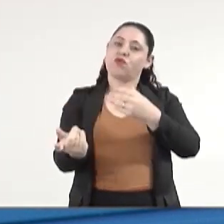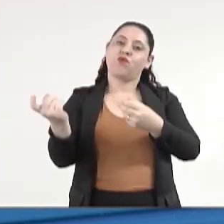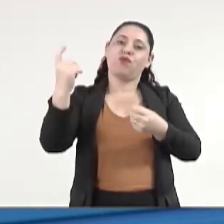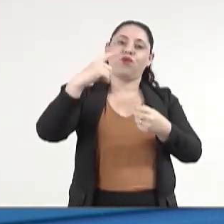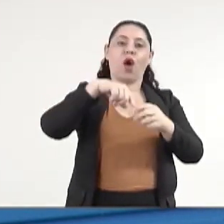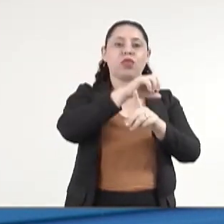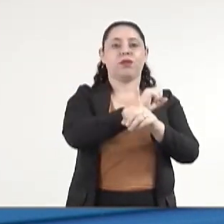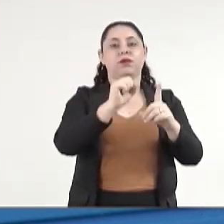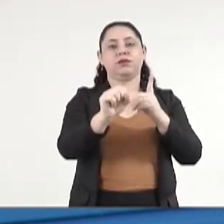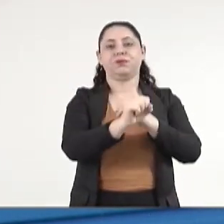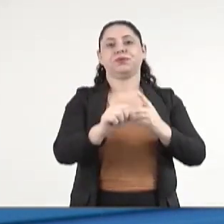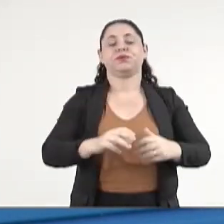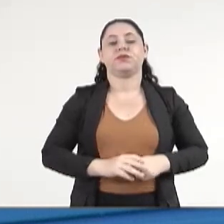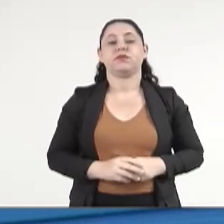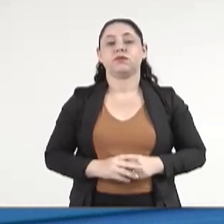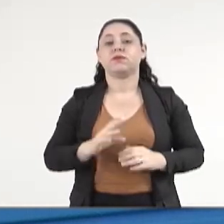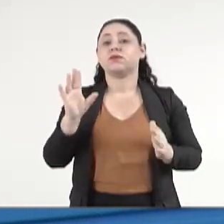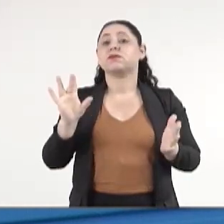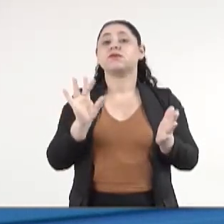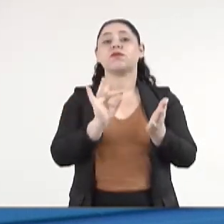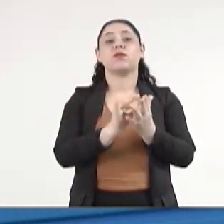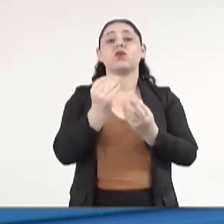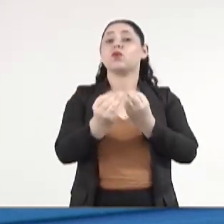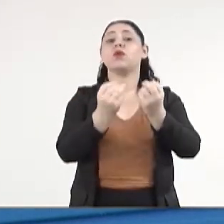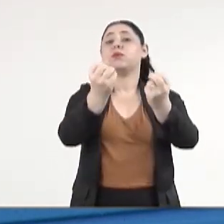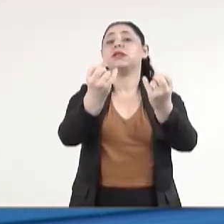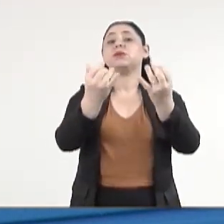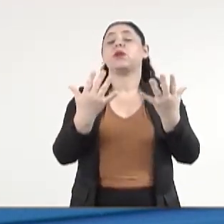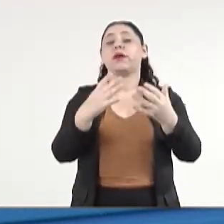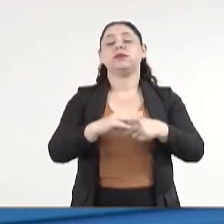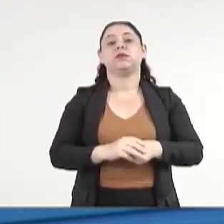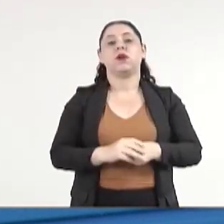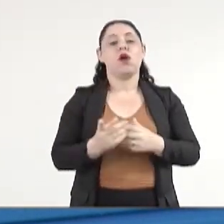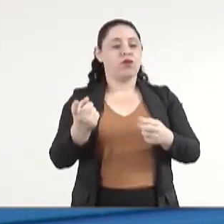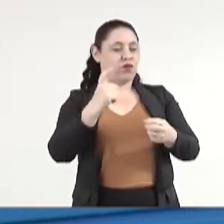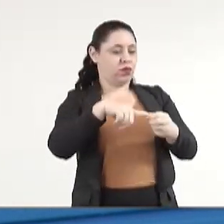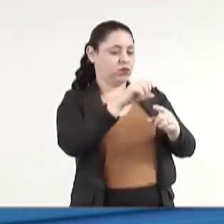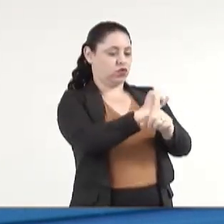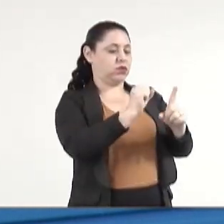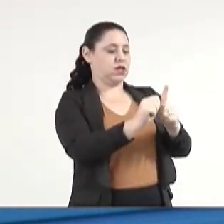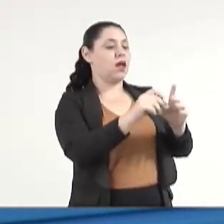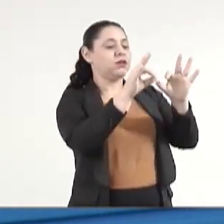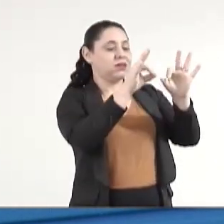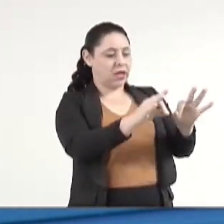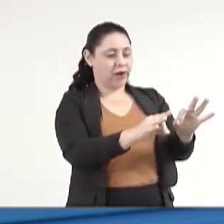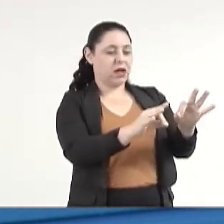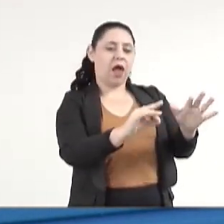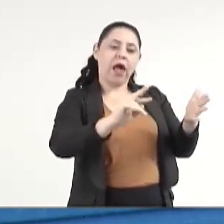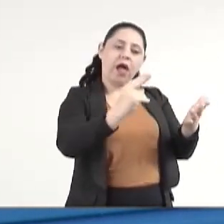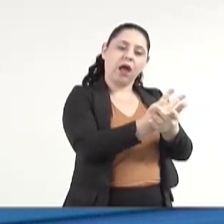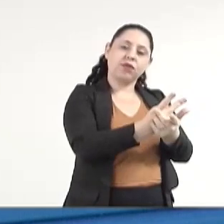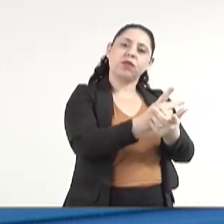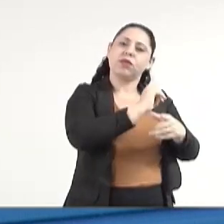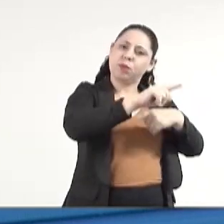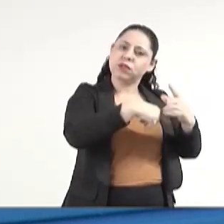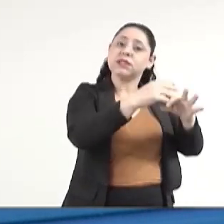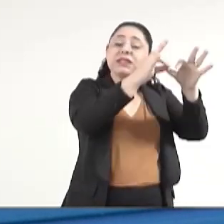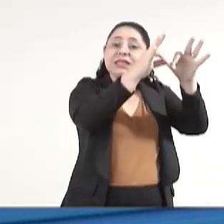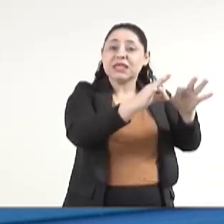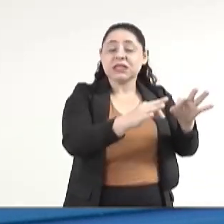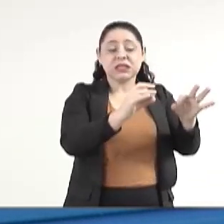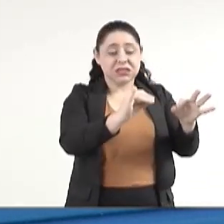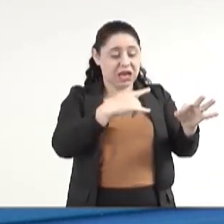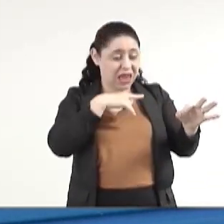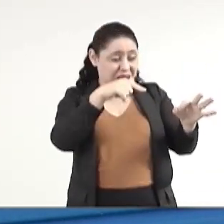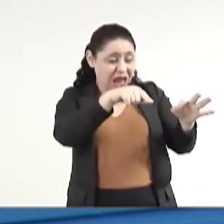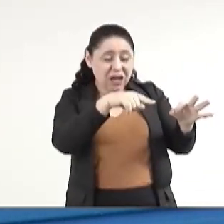de ressocialização. Na verdade, como falar em ressocialização desses jovens se eles são submetidos